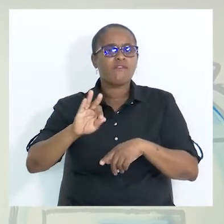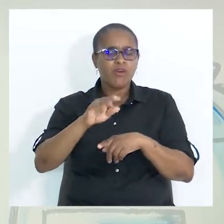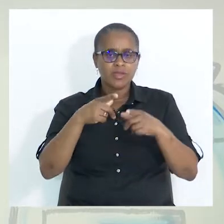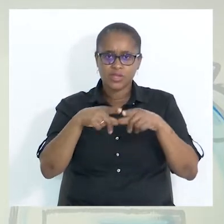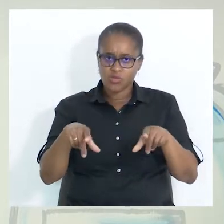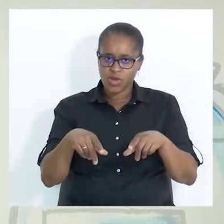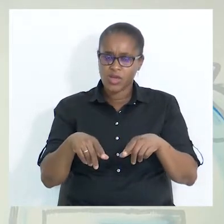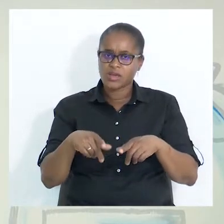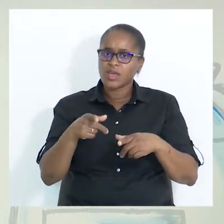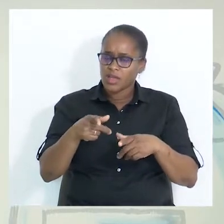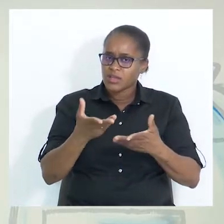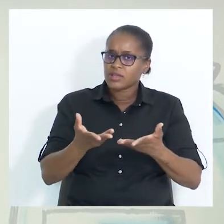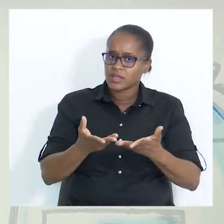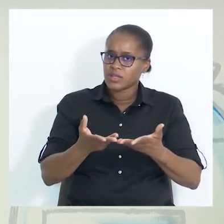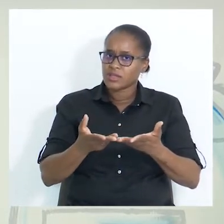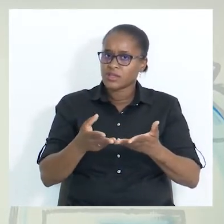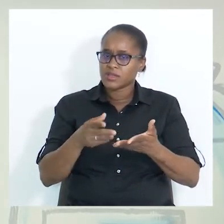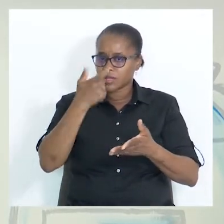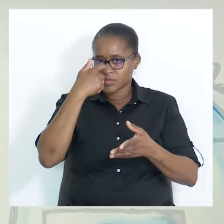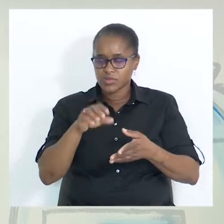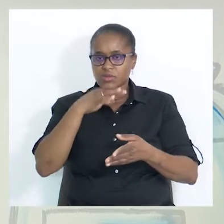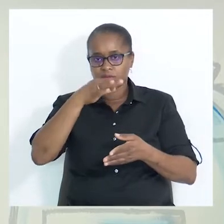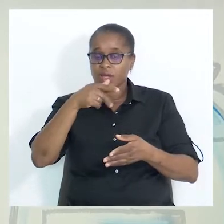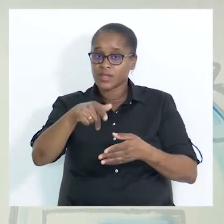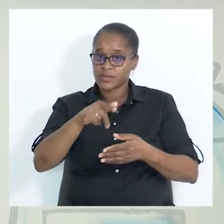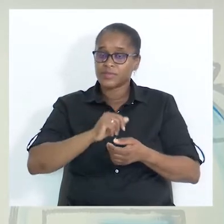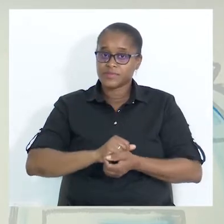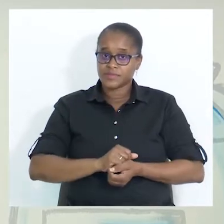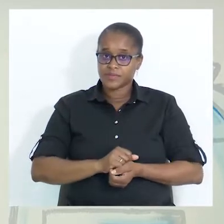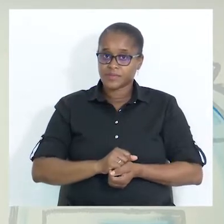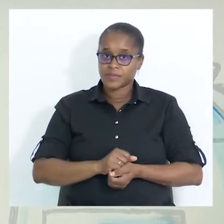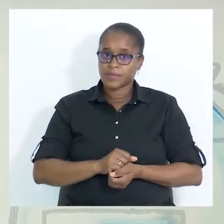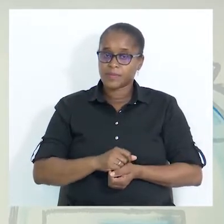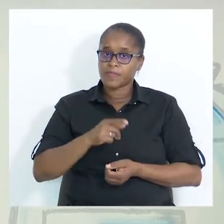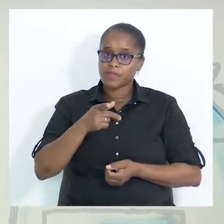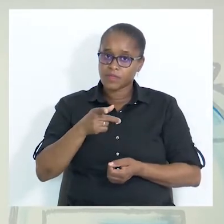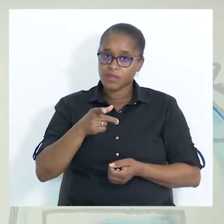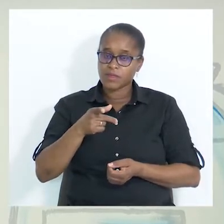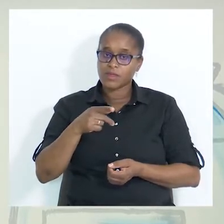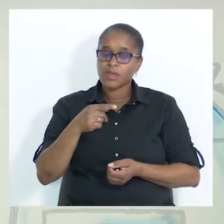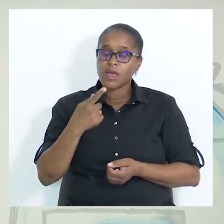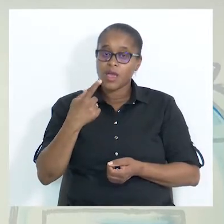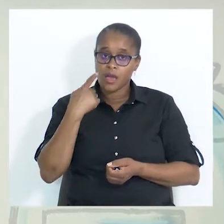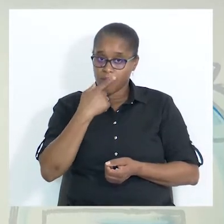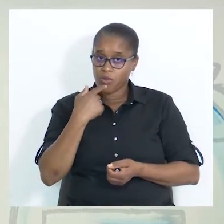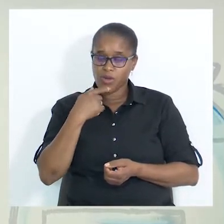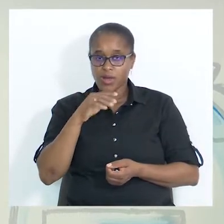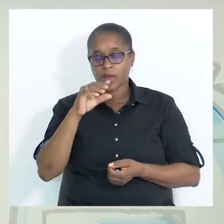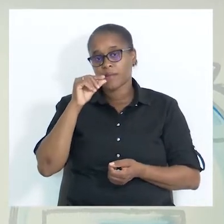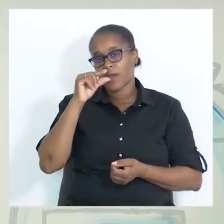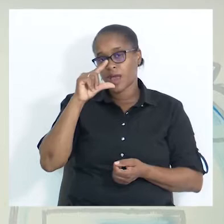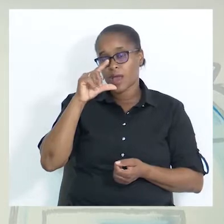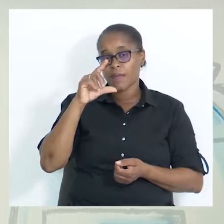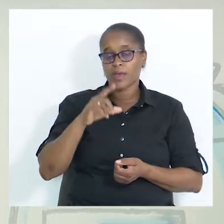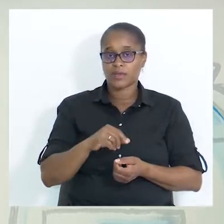linha de vocábulo que o falante emprega aqui. A boca meio mole e aberta. O